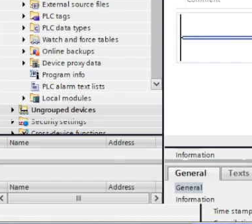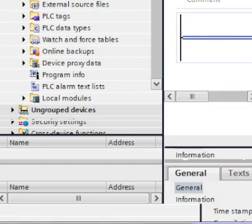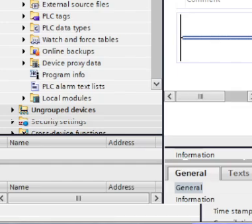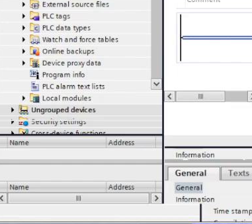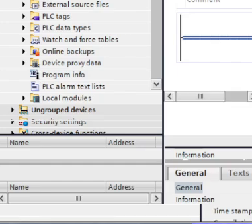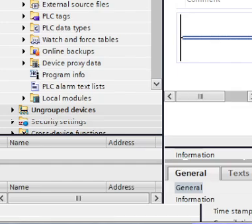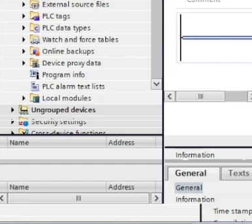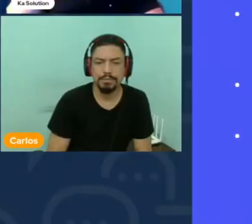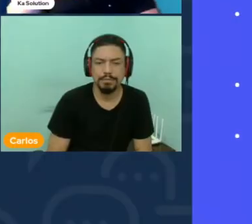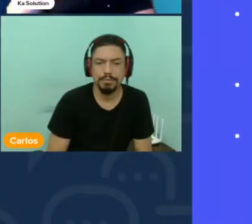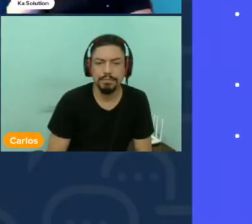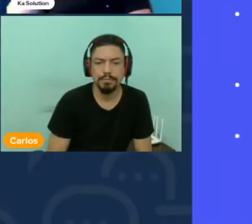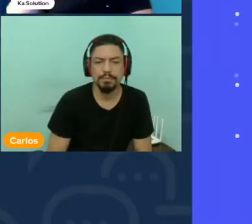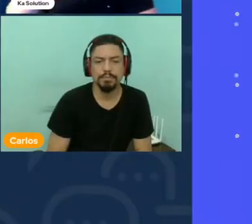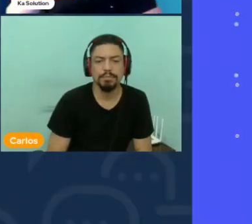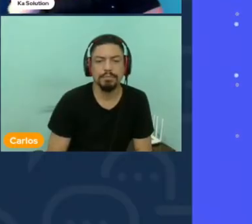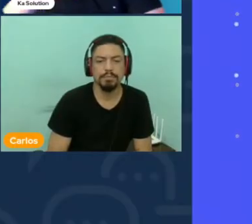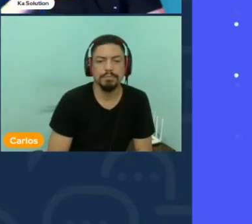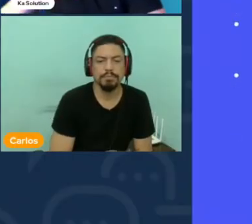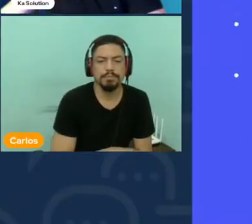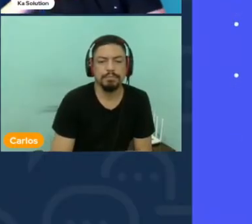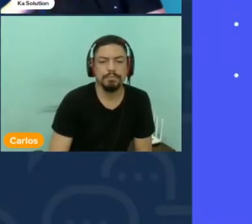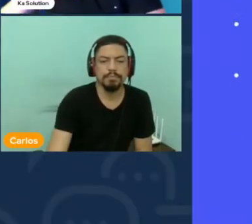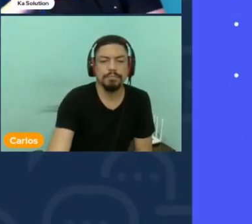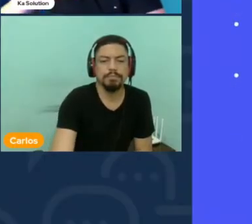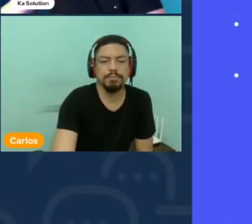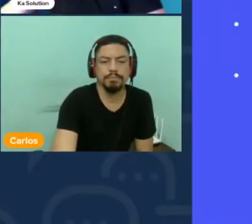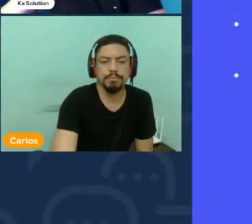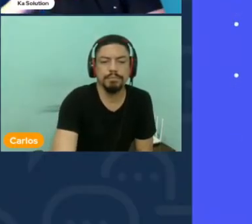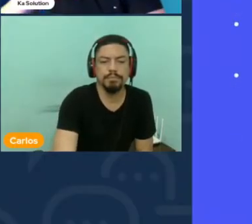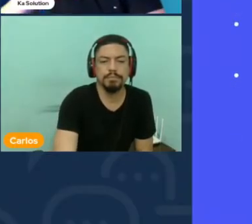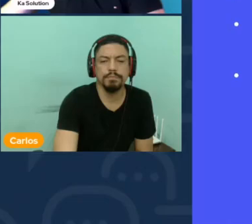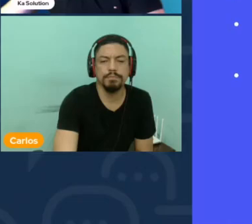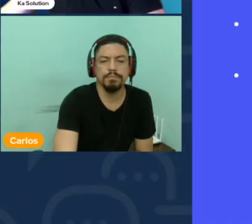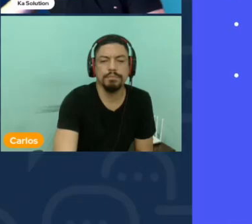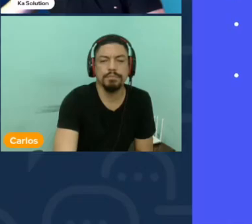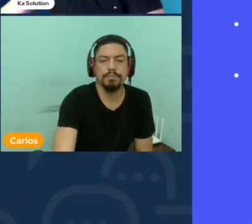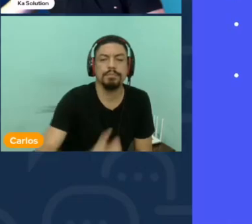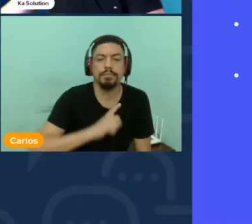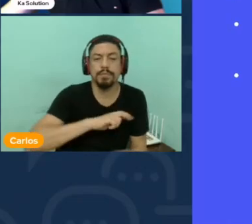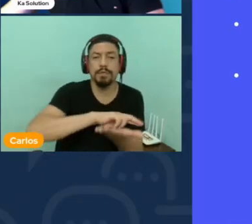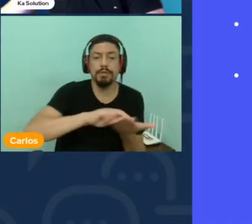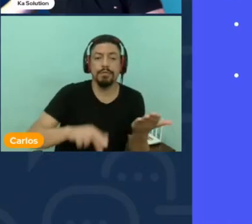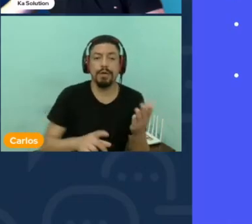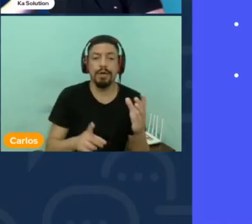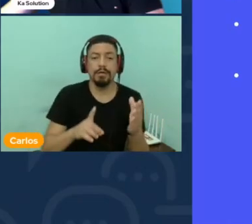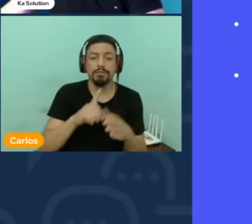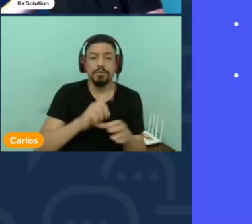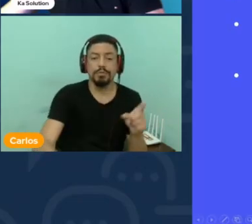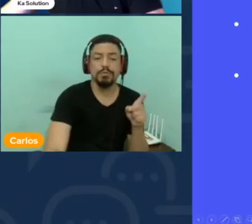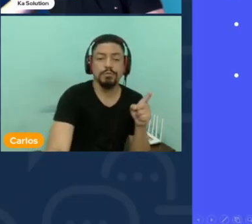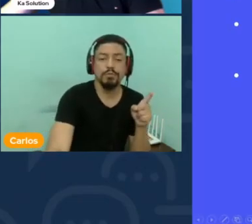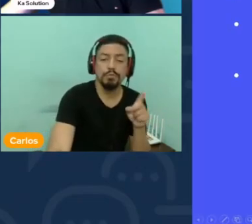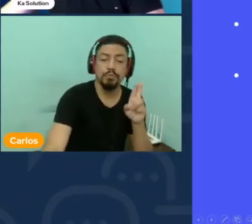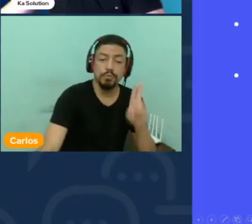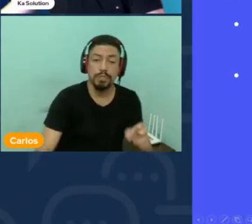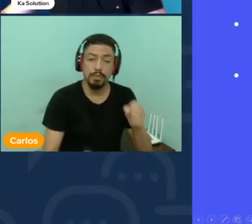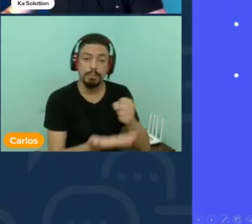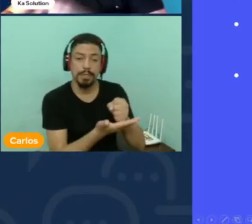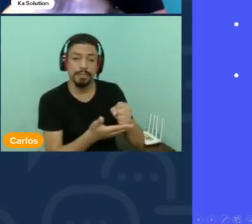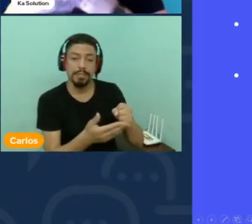E eu tenho vários tipos de disco que eu posso escolher. Eu tenho lá os meus discos baseados em